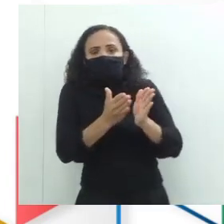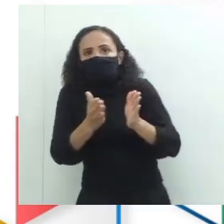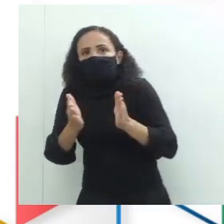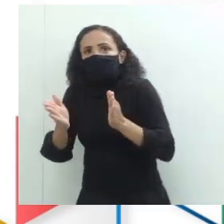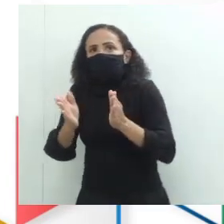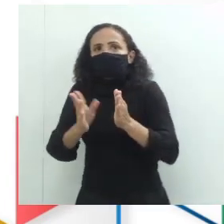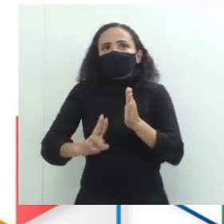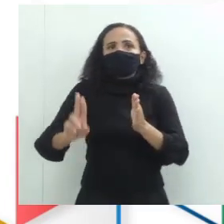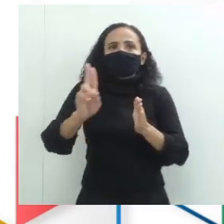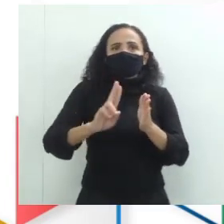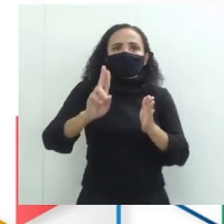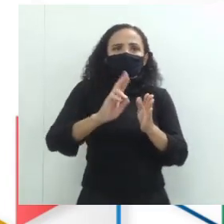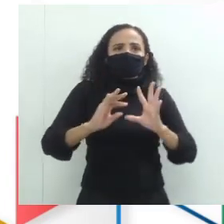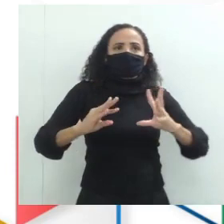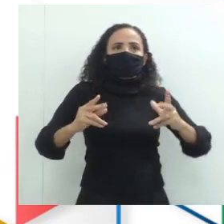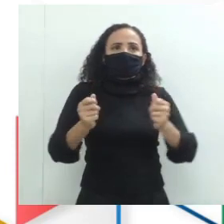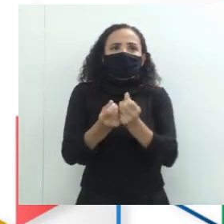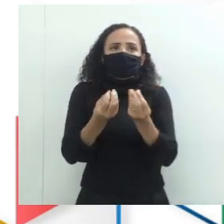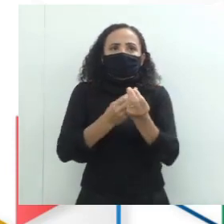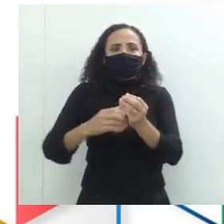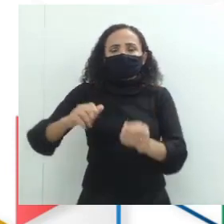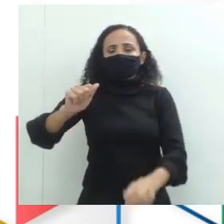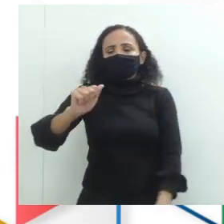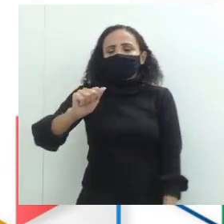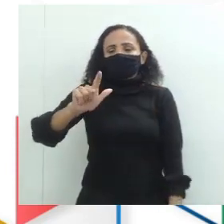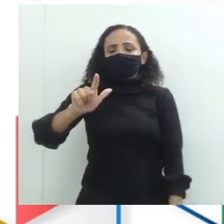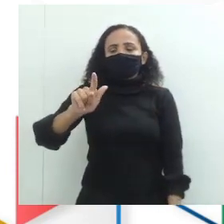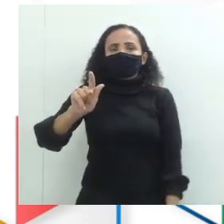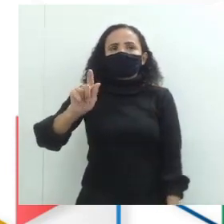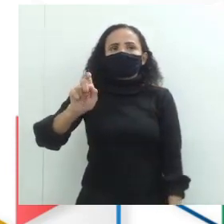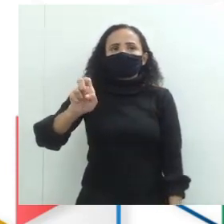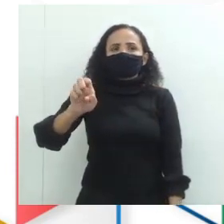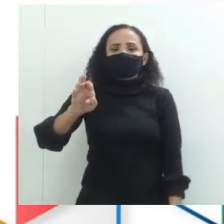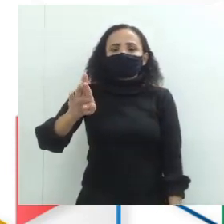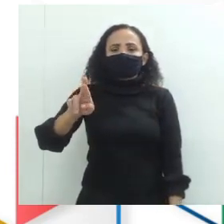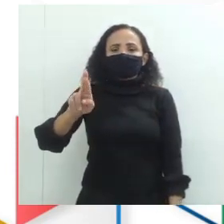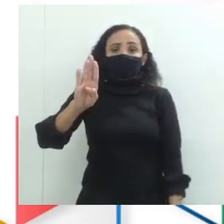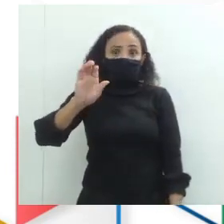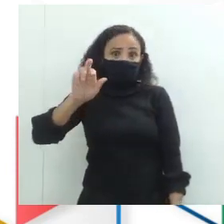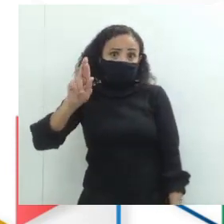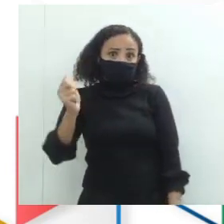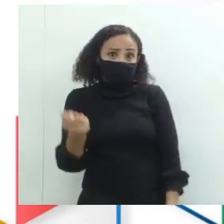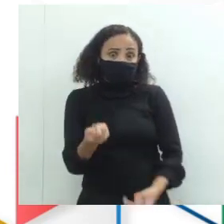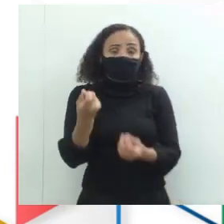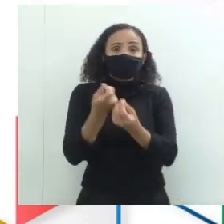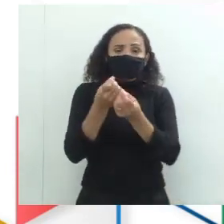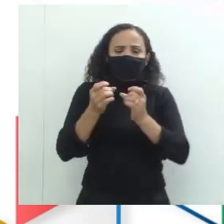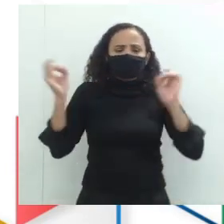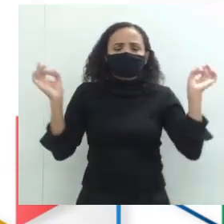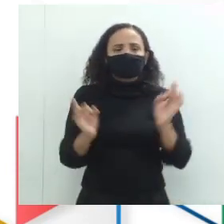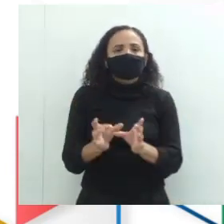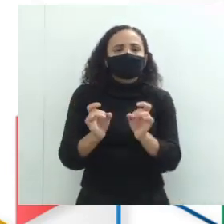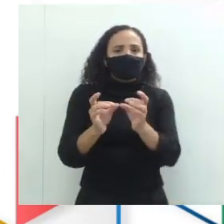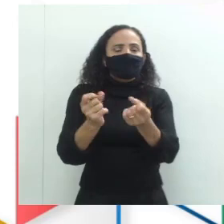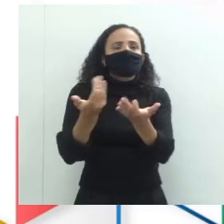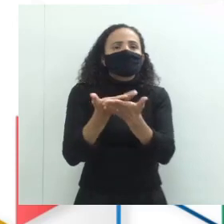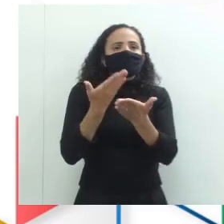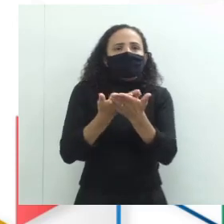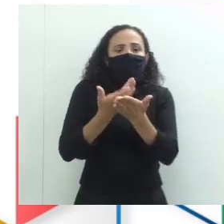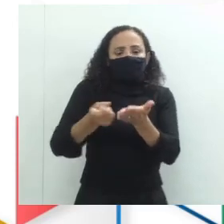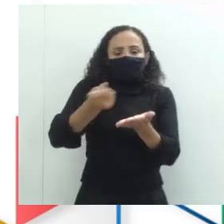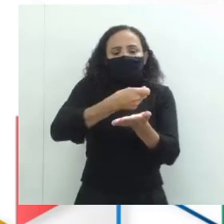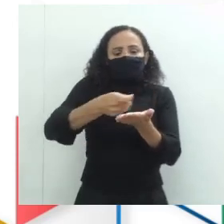Al-Jabr, é um grande matemático, tá? Também era um grande negociante. Ele escreveu esse livro